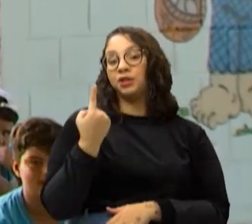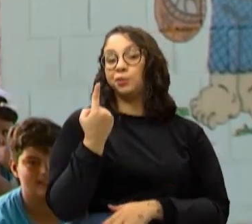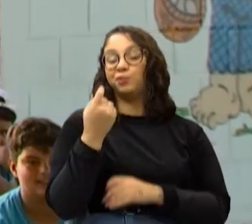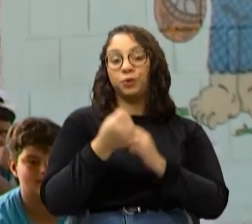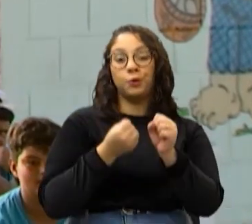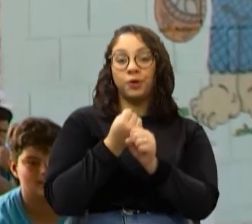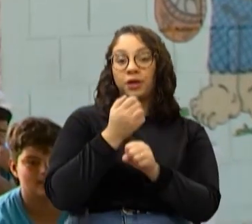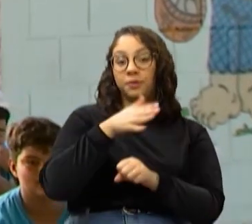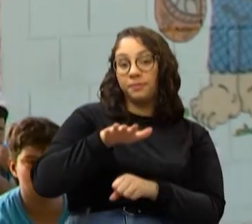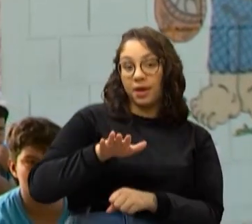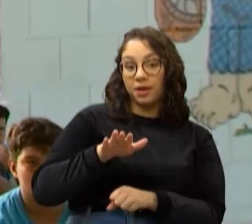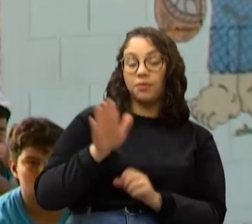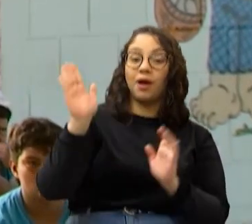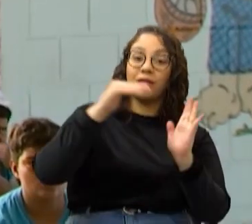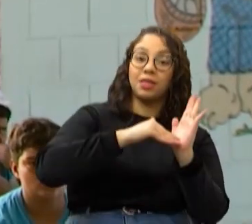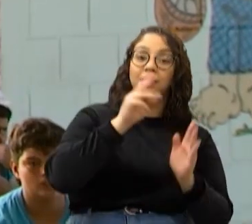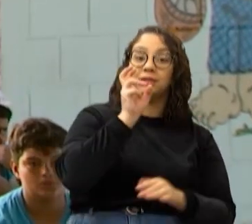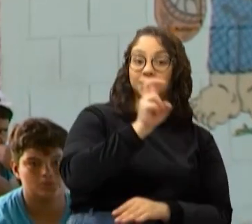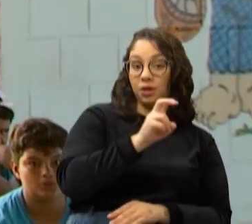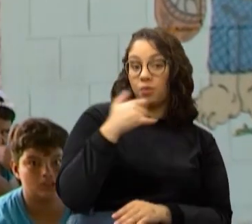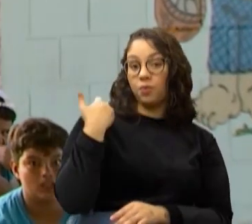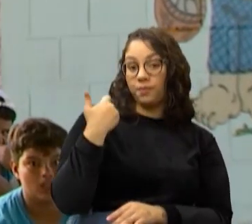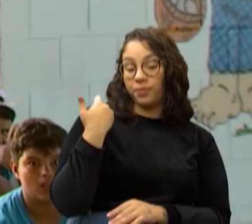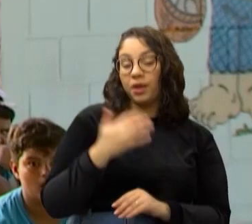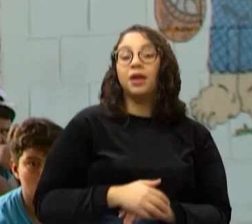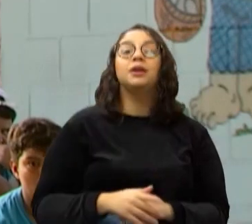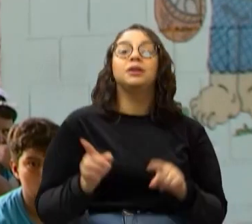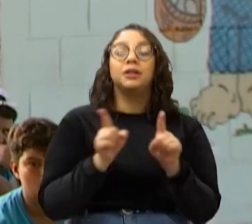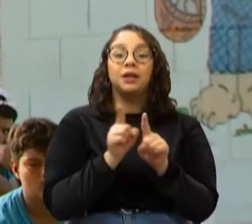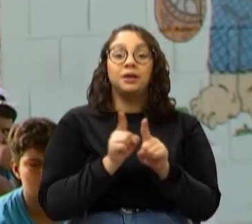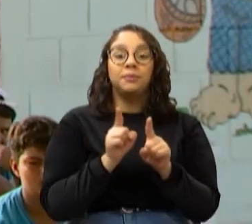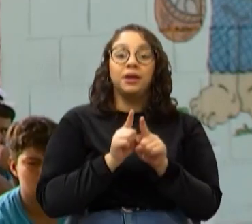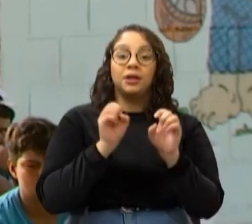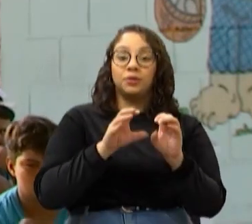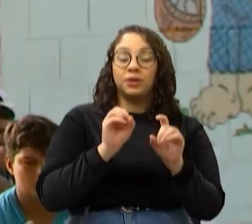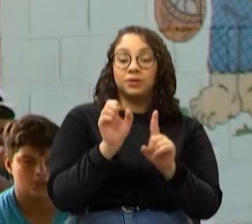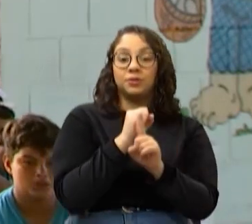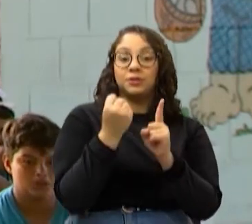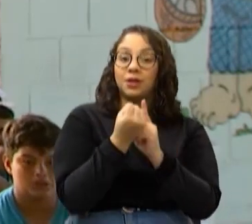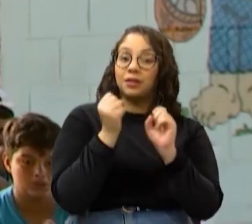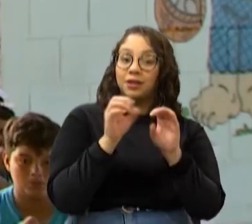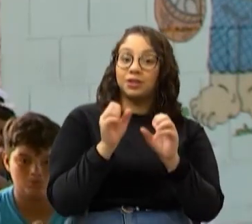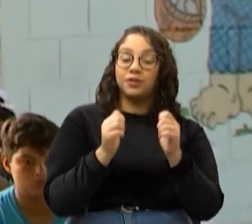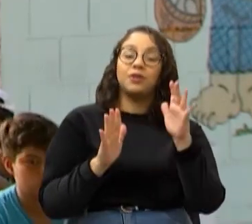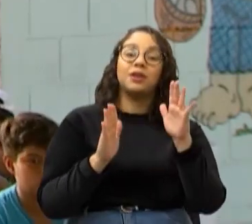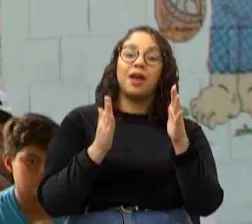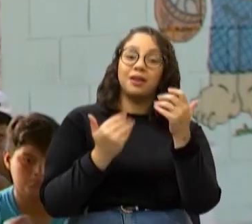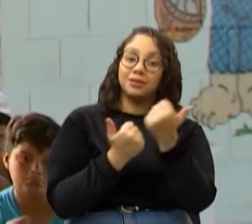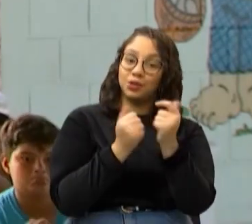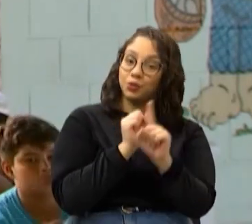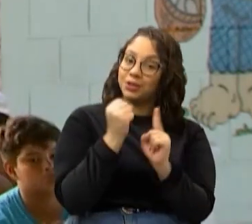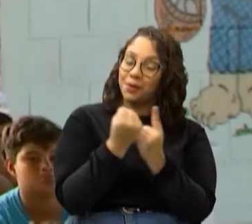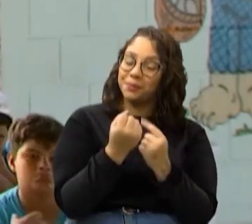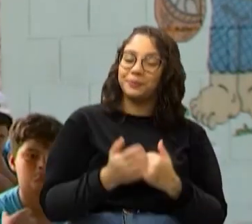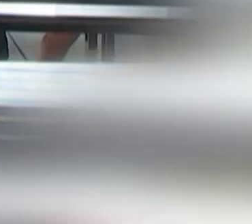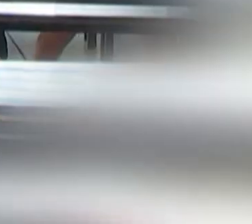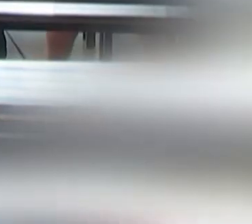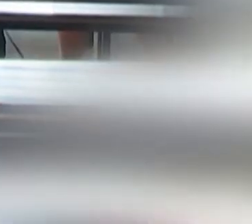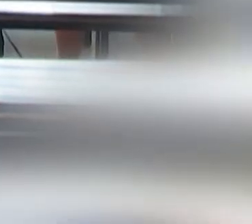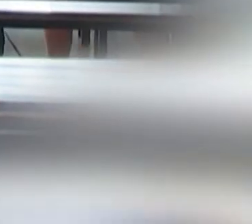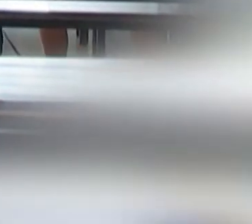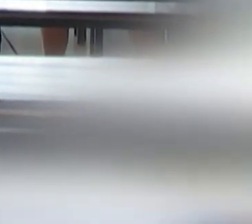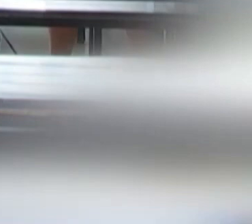a creche, crianças a partir de 1 ano e meio até 5 anos, e a atividade socioeducativa, na frente de assistência